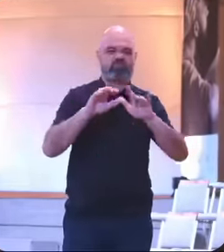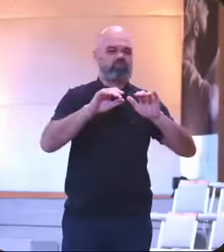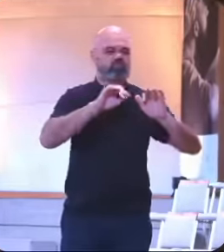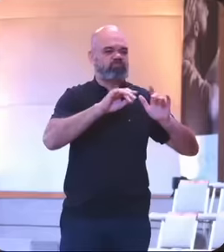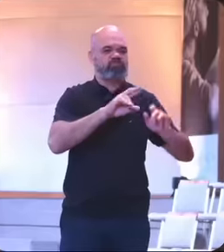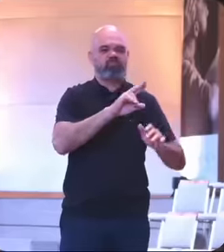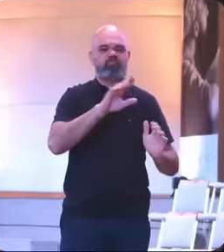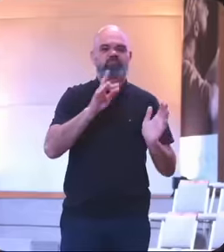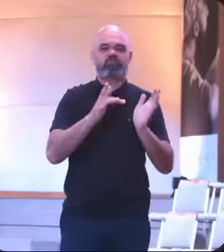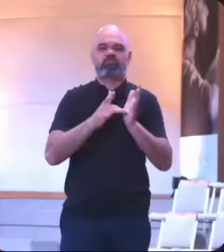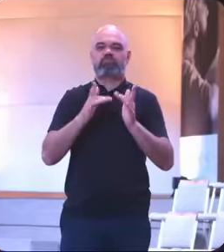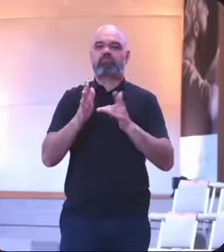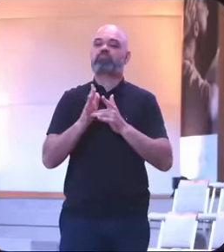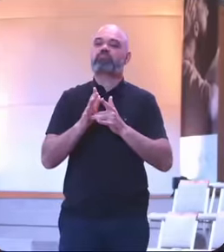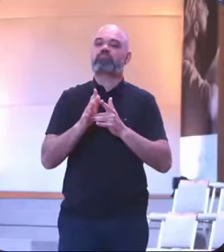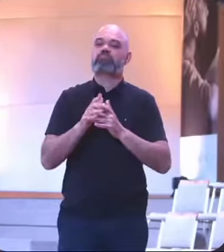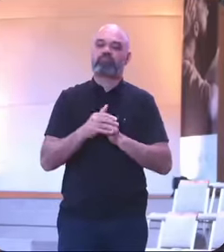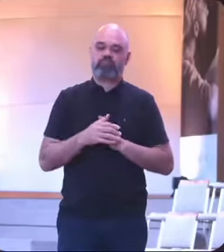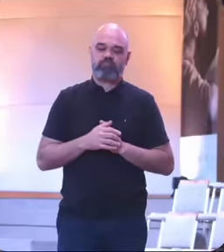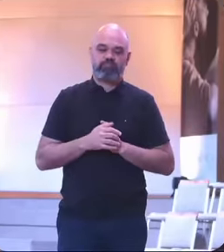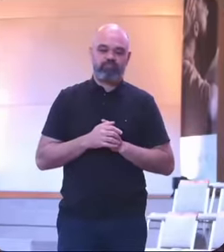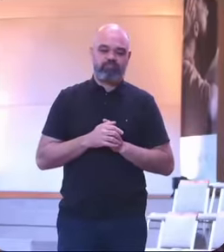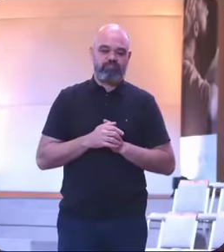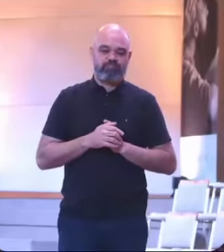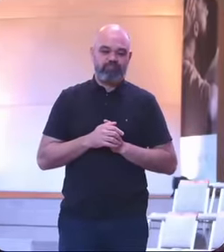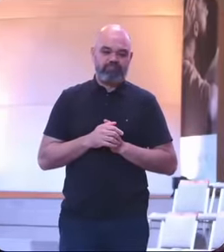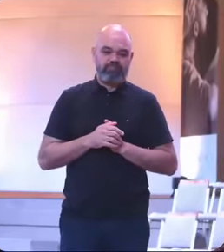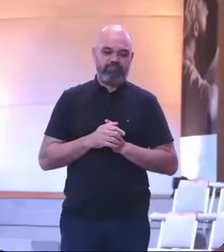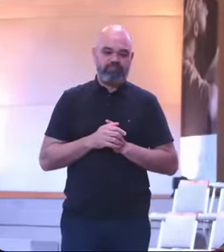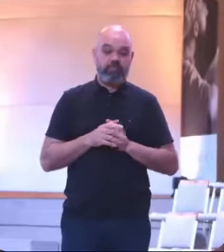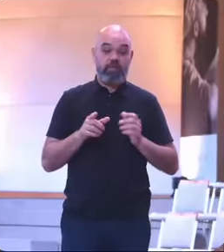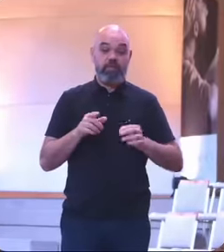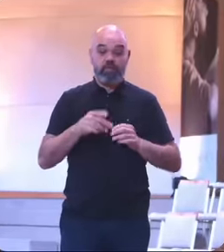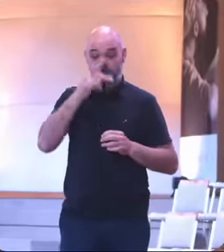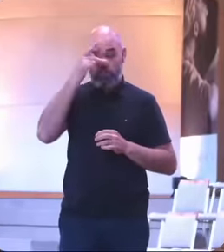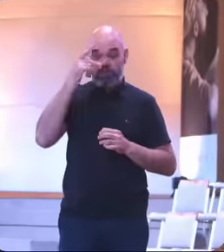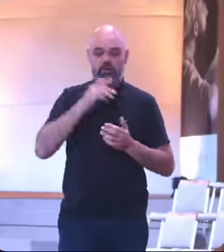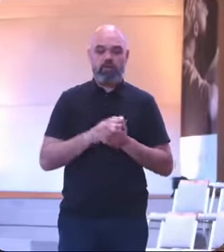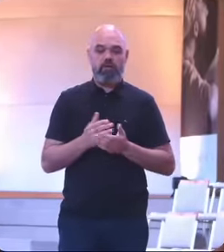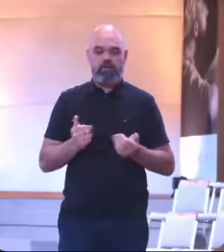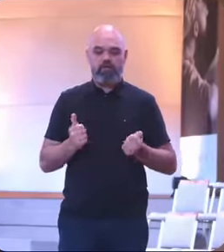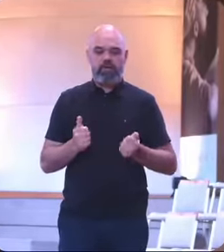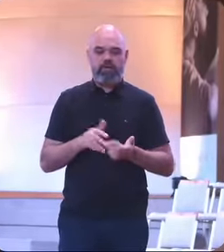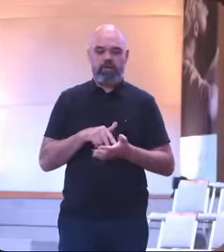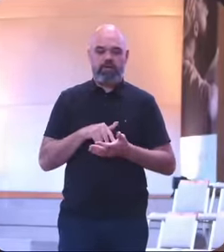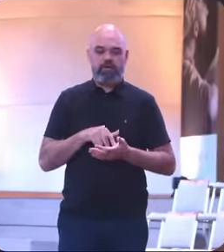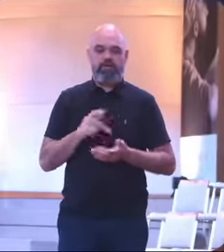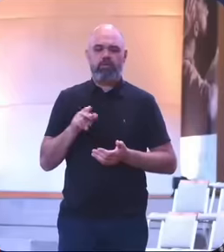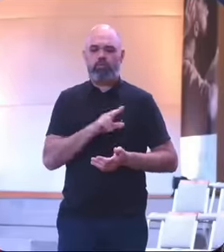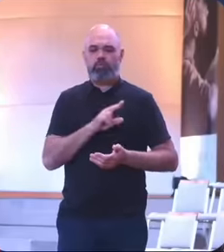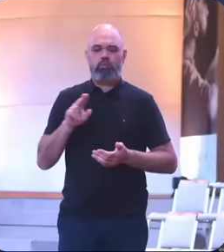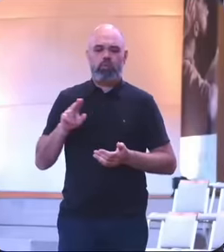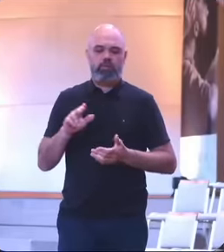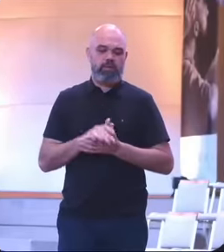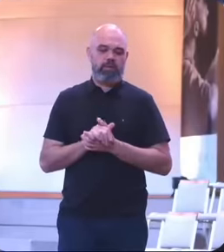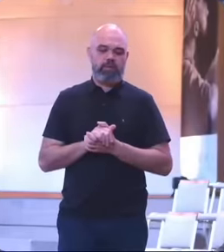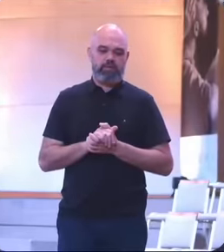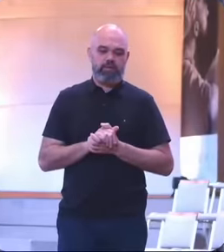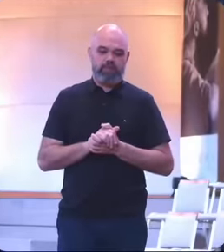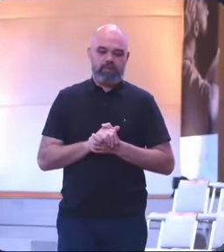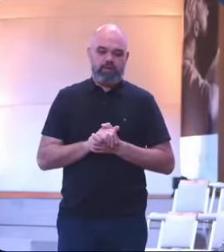Jesus. Quem é esse moço aqui? Apresenta para mim aqui. Sobe aqui em cima. Como é que você chama, querido?